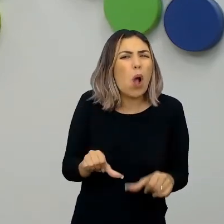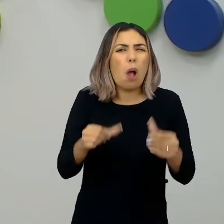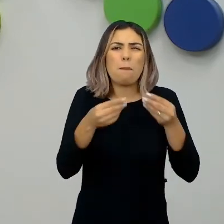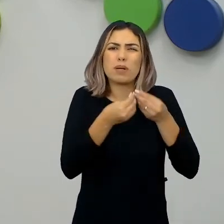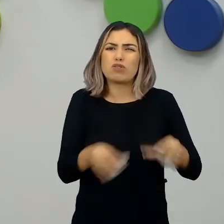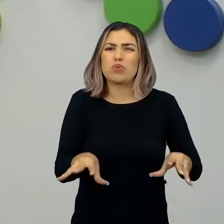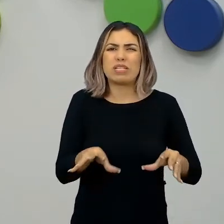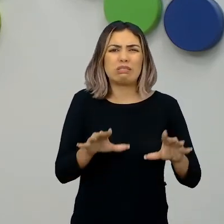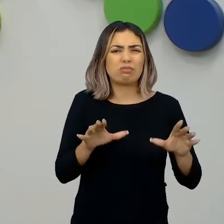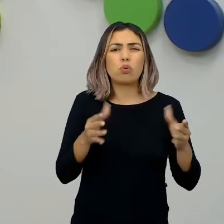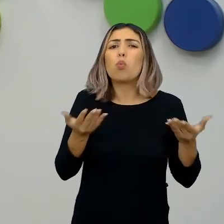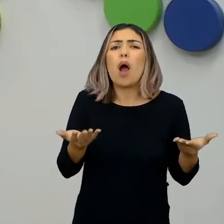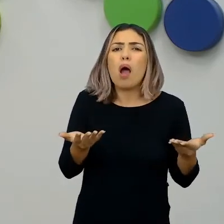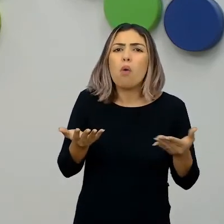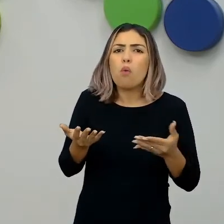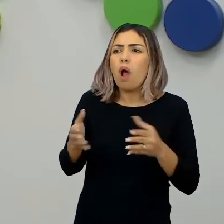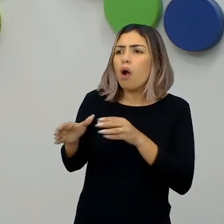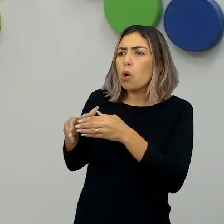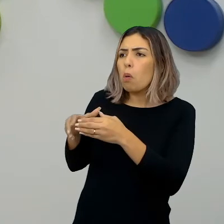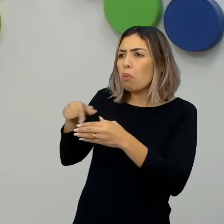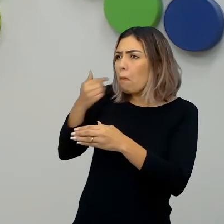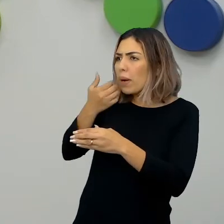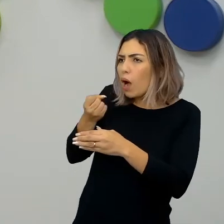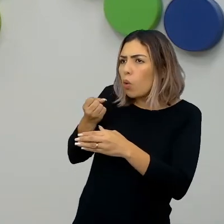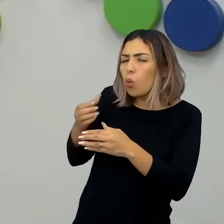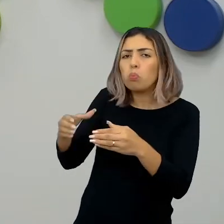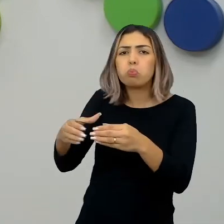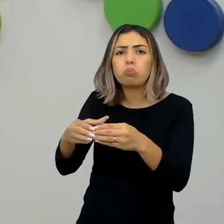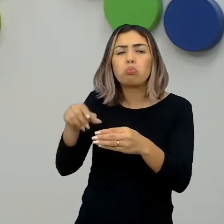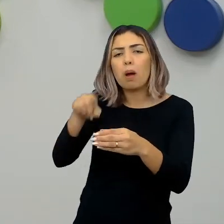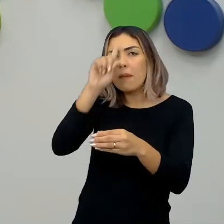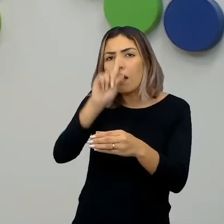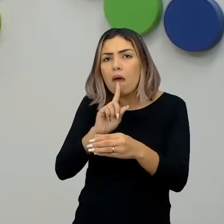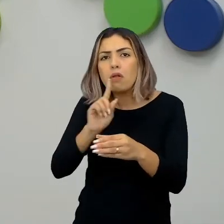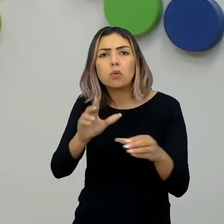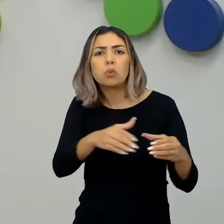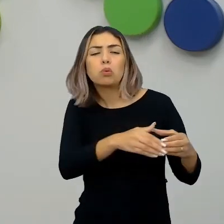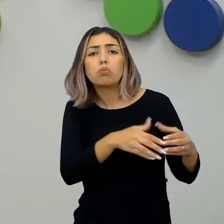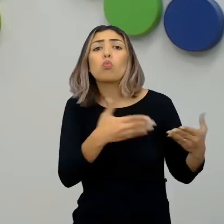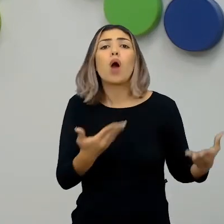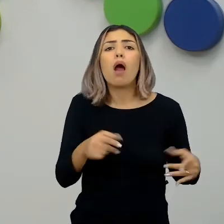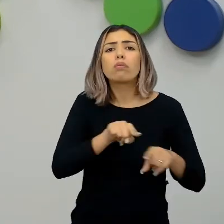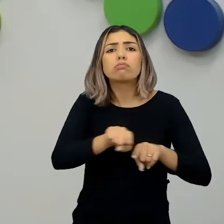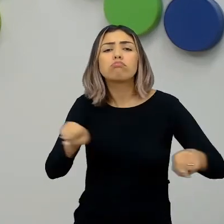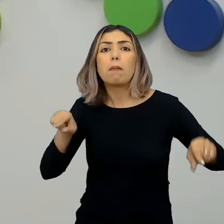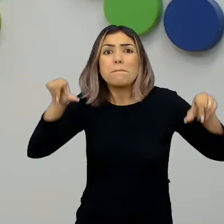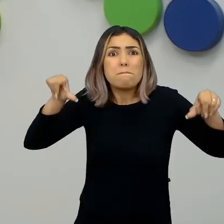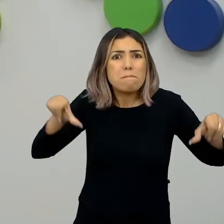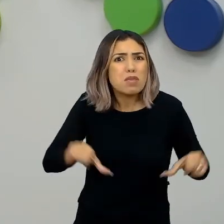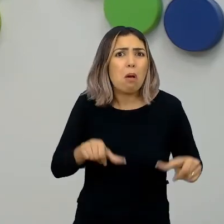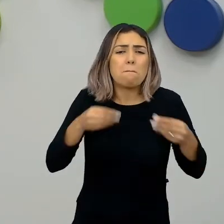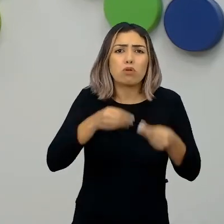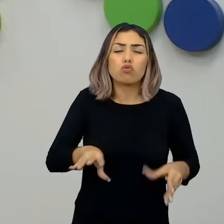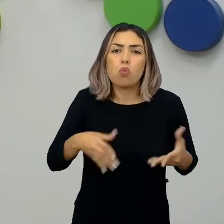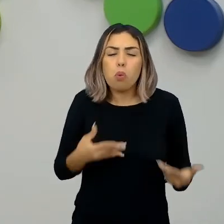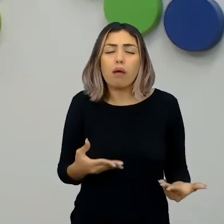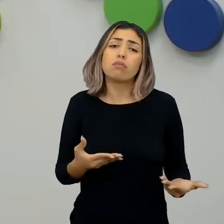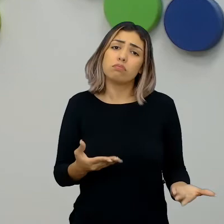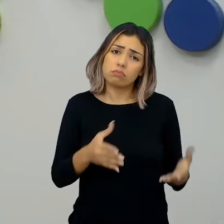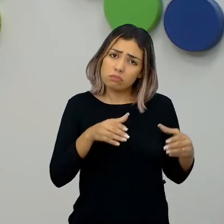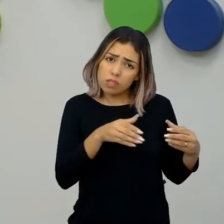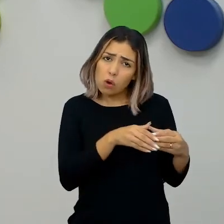cor de pele preta, né? E existem muitas estatísticas, muitos índices diferentes que mostram